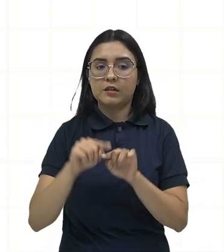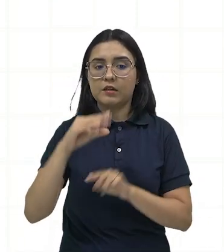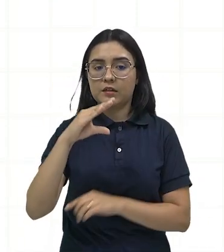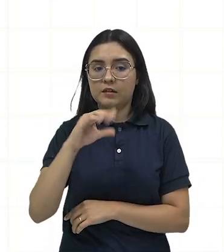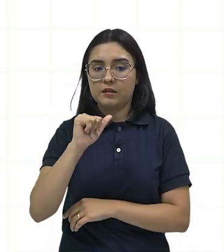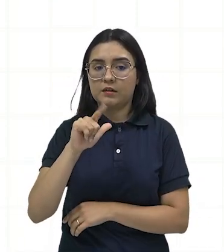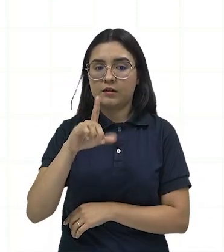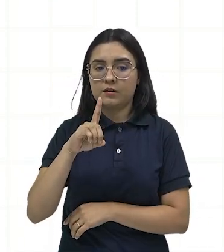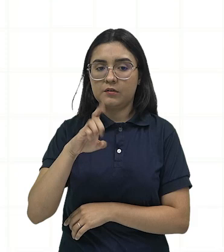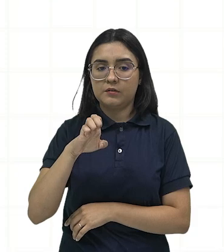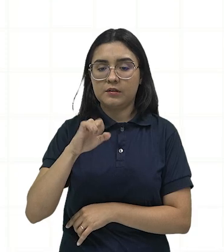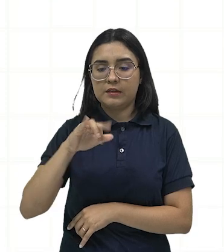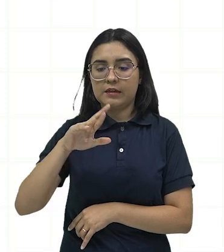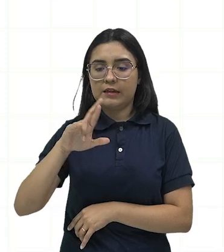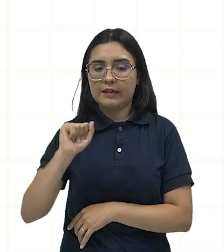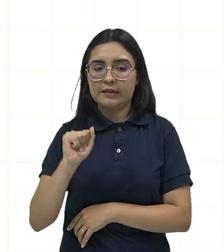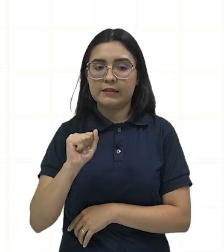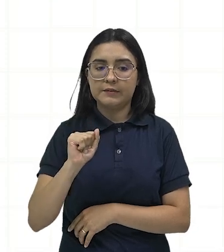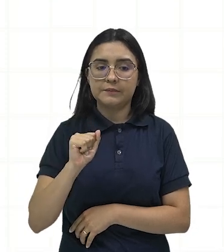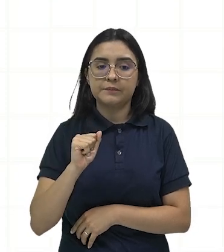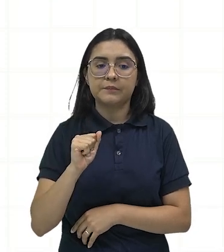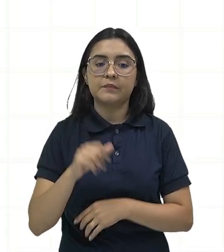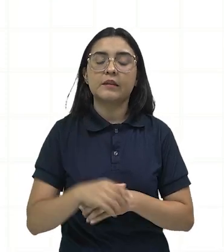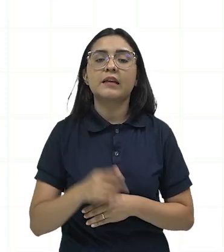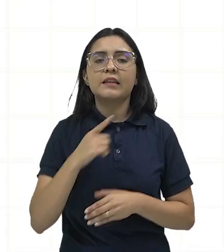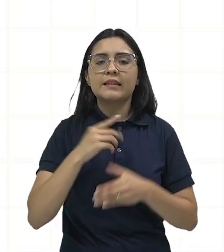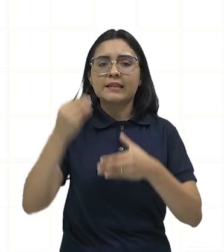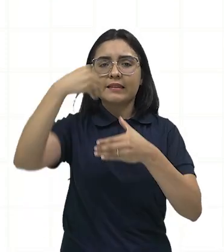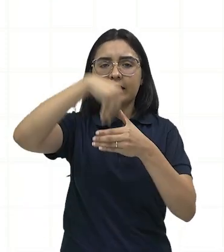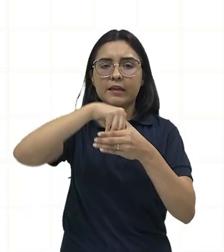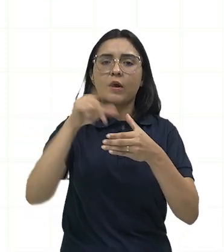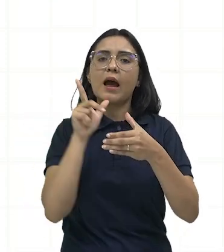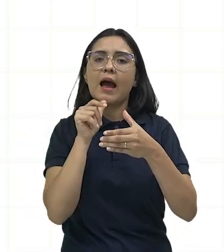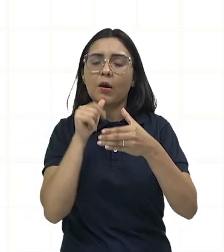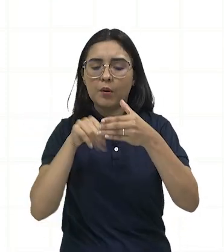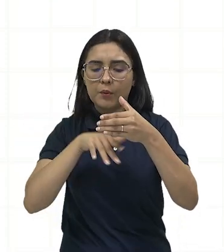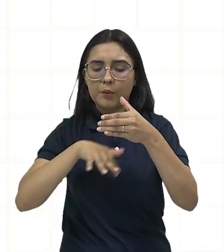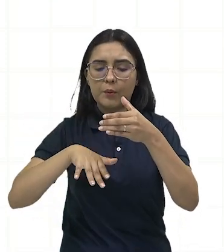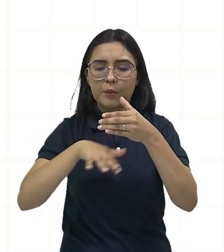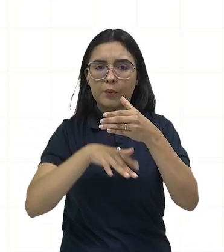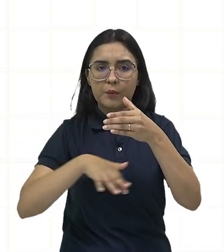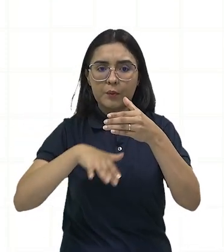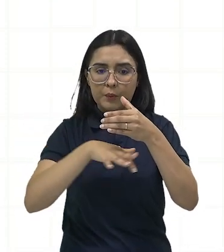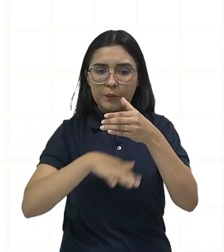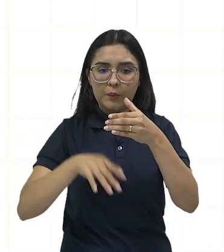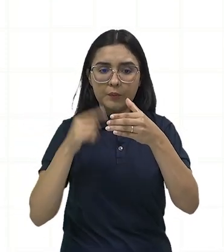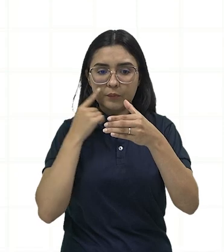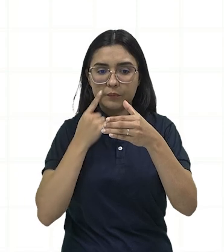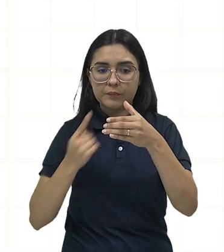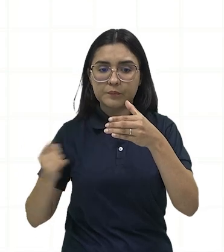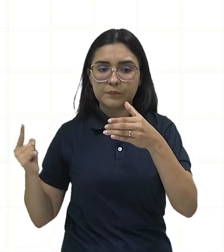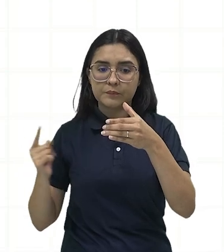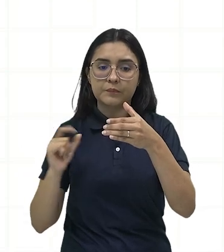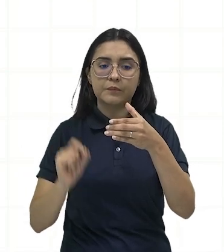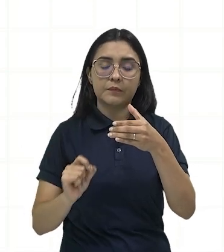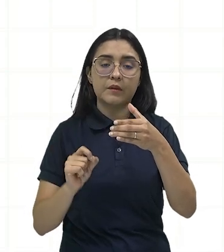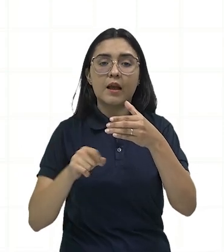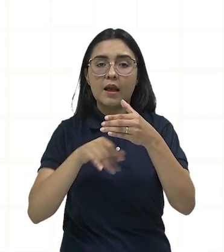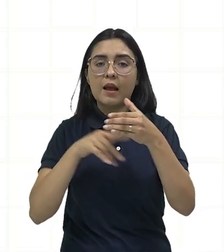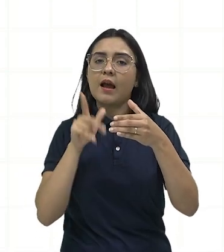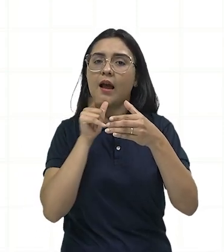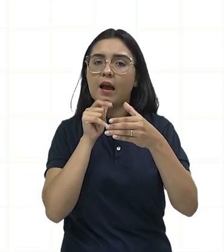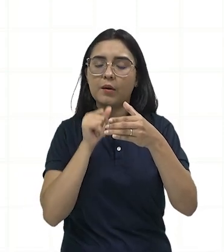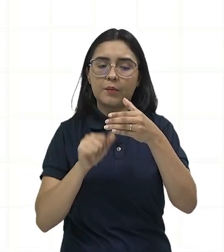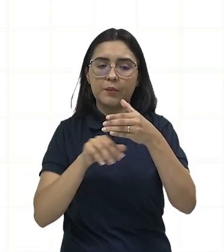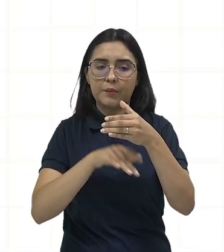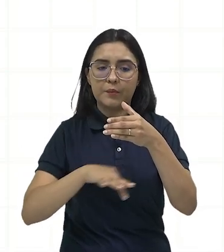vai aquecer essa água. Ó, nós temos aqui a água representada, né, por H2O, que a